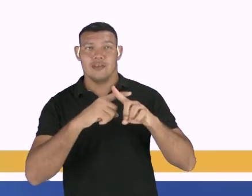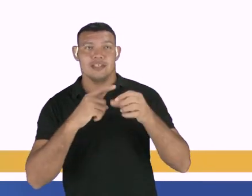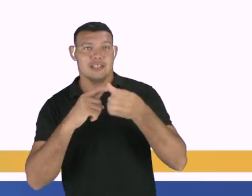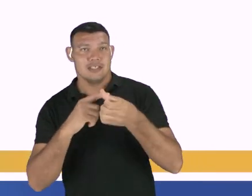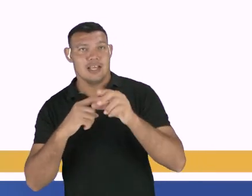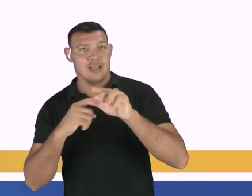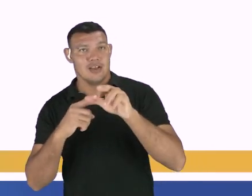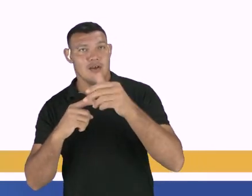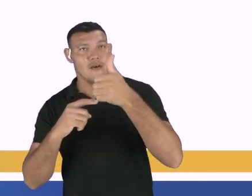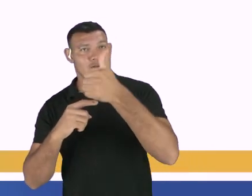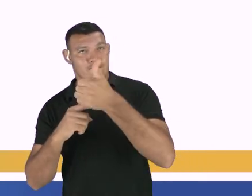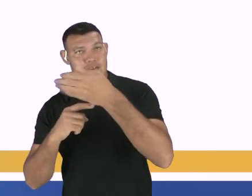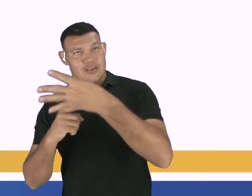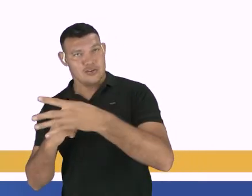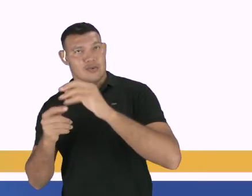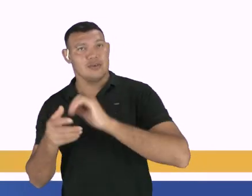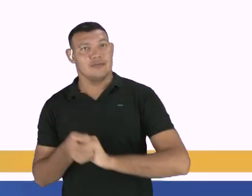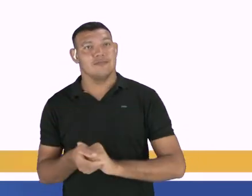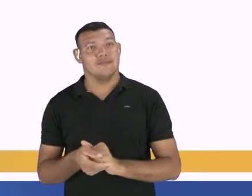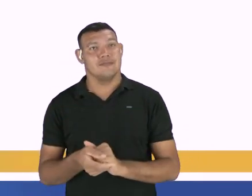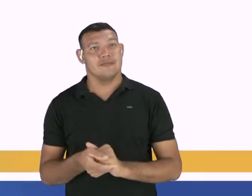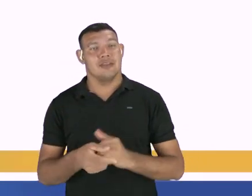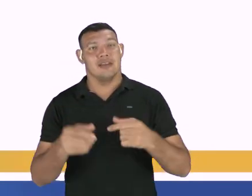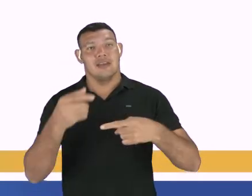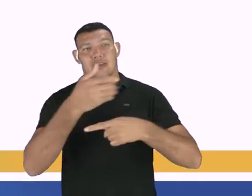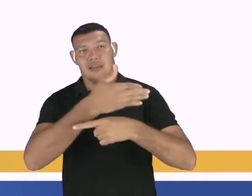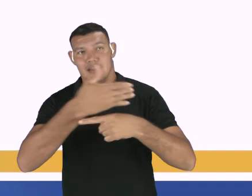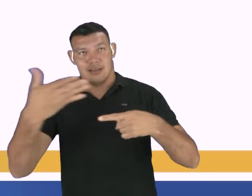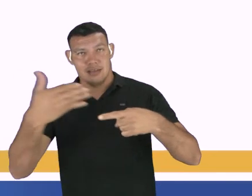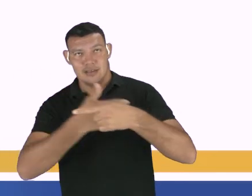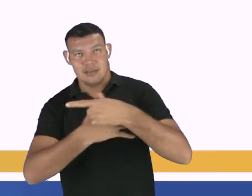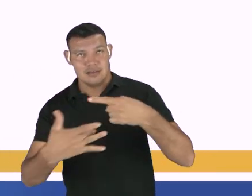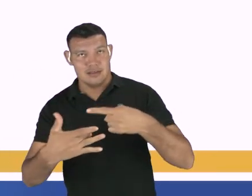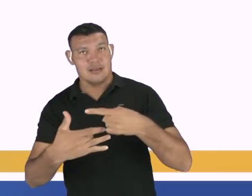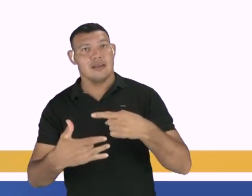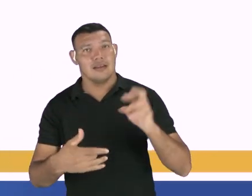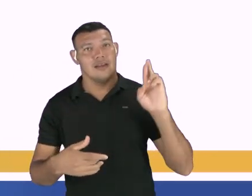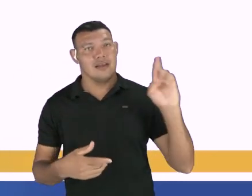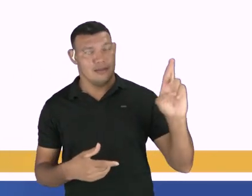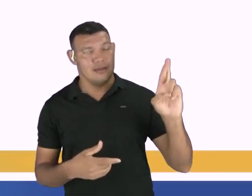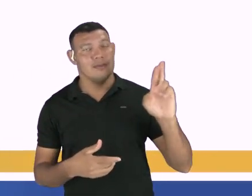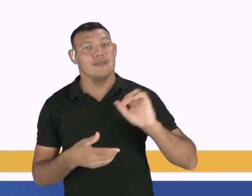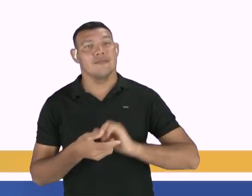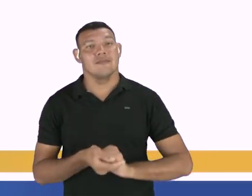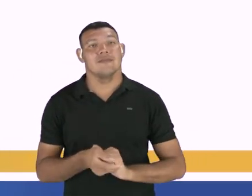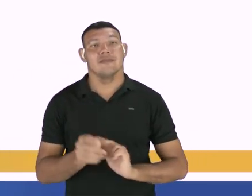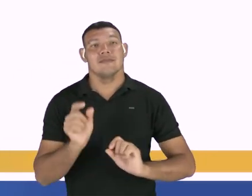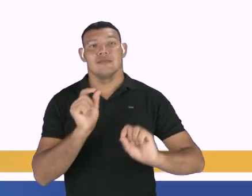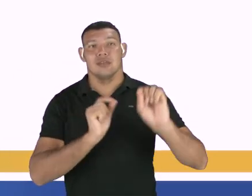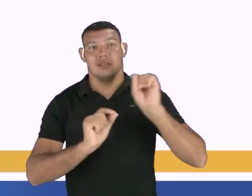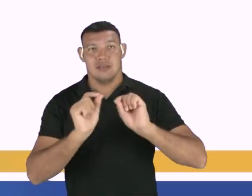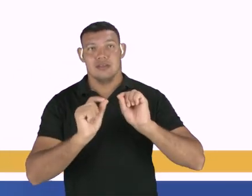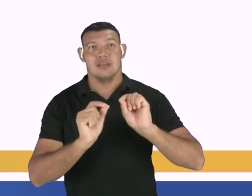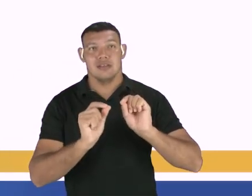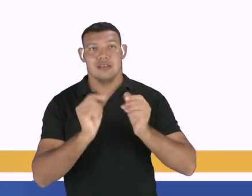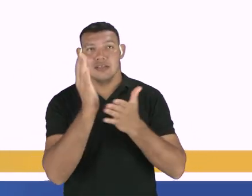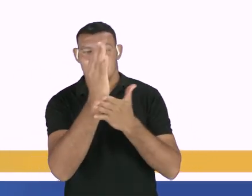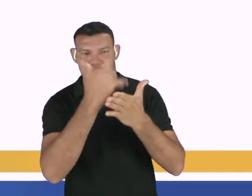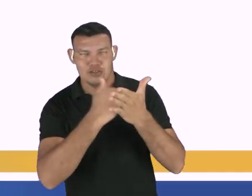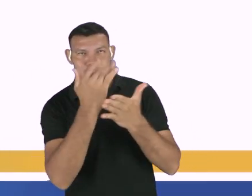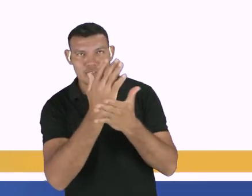1/24. Portanto, a fração que representa a divisão desejada por Rui, né, dividir 1/4 do bolo em